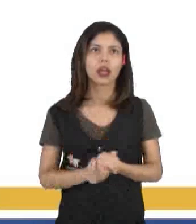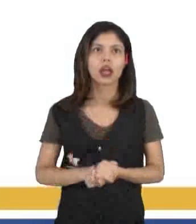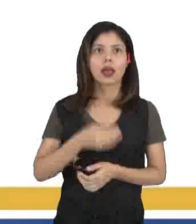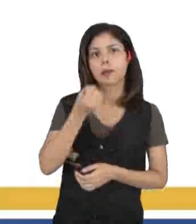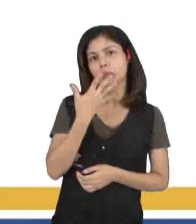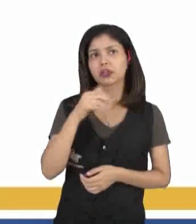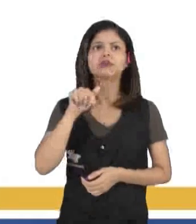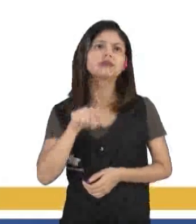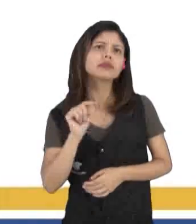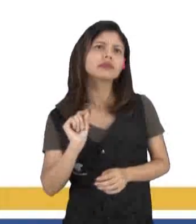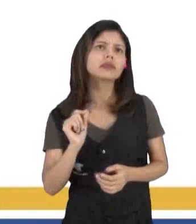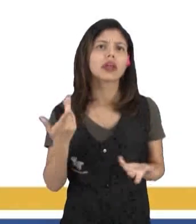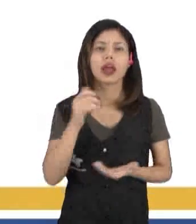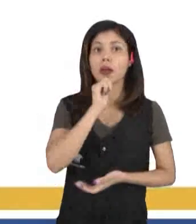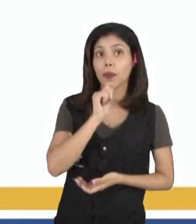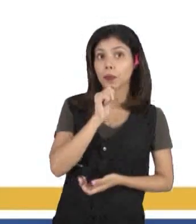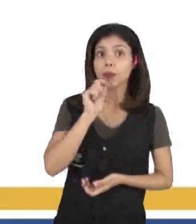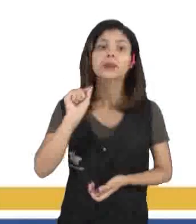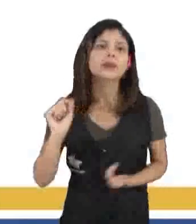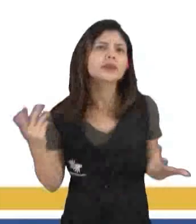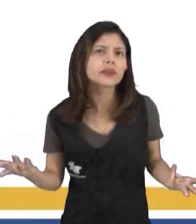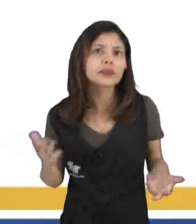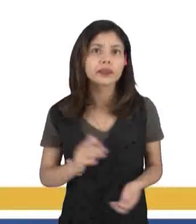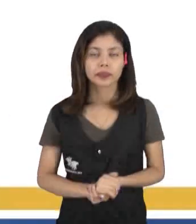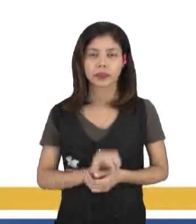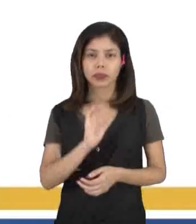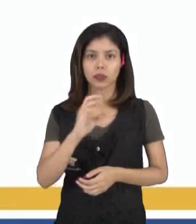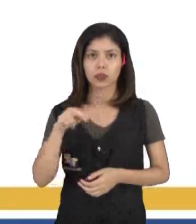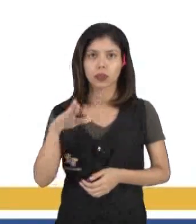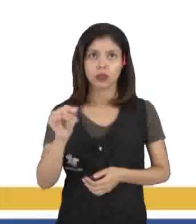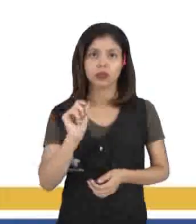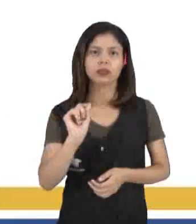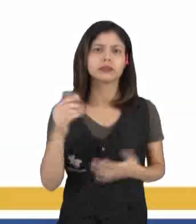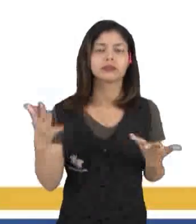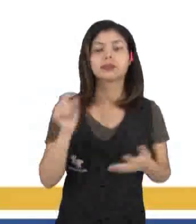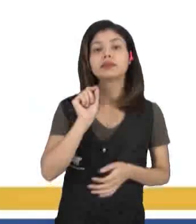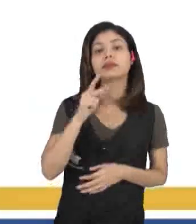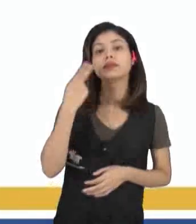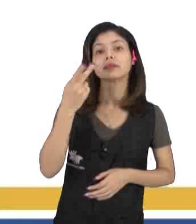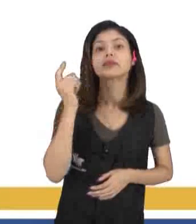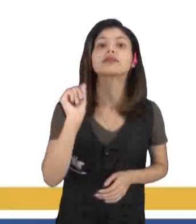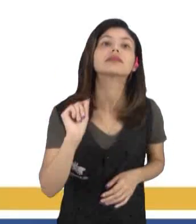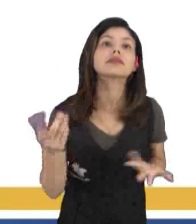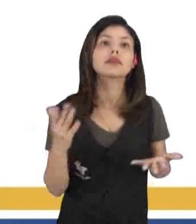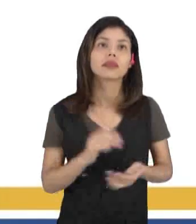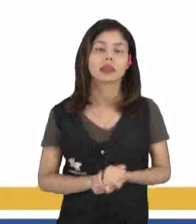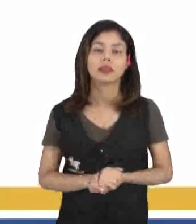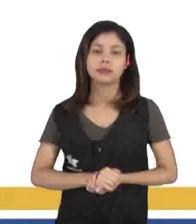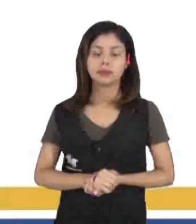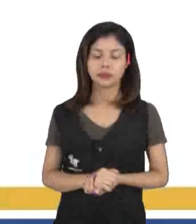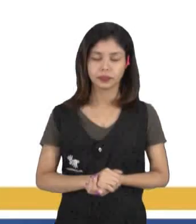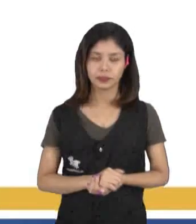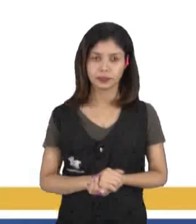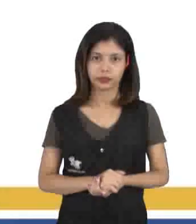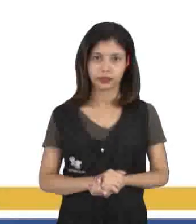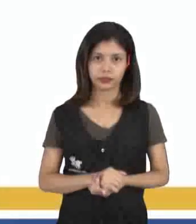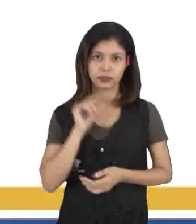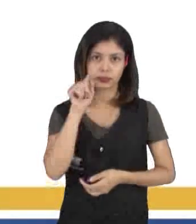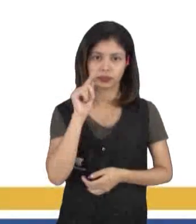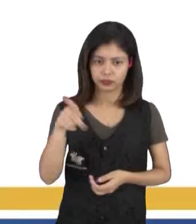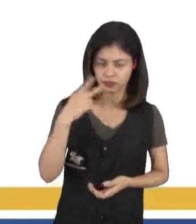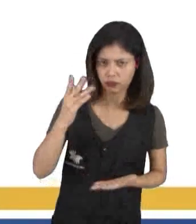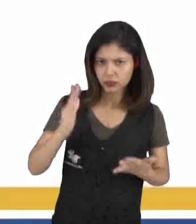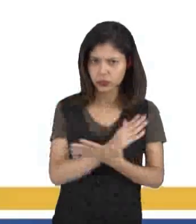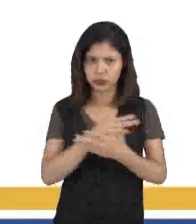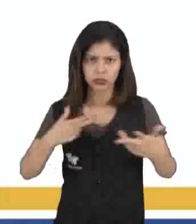bem que, ainda que, conquanto que. Então, quando você quer dizer o que ali? quando você quer dar você disse